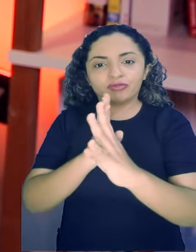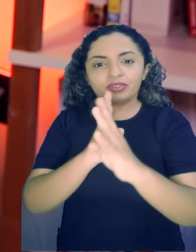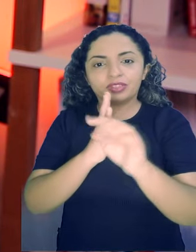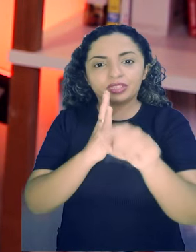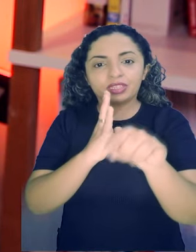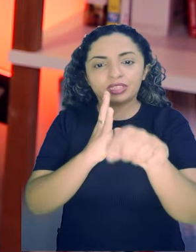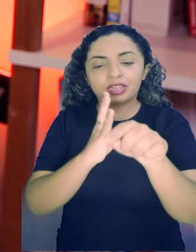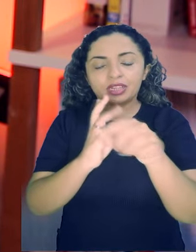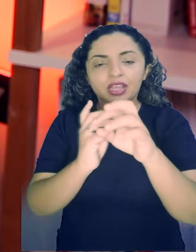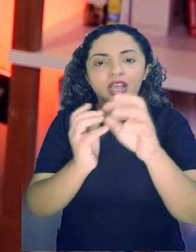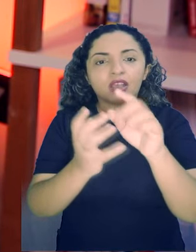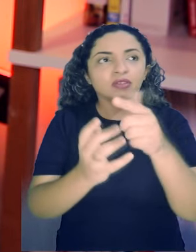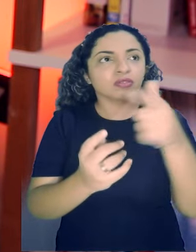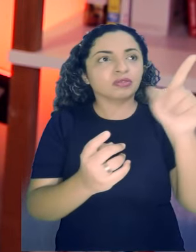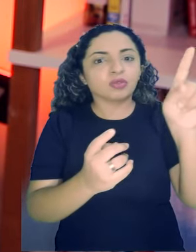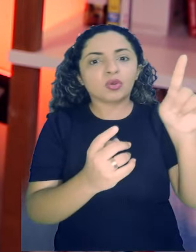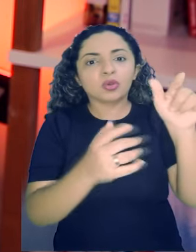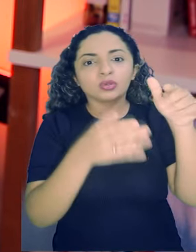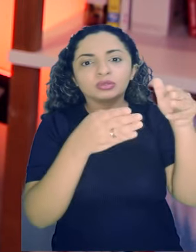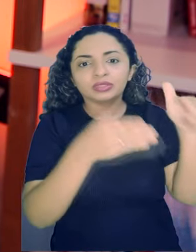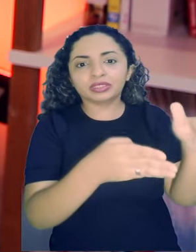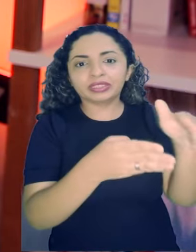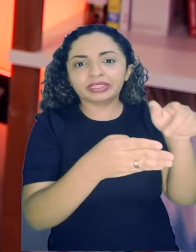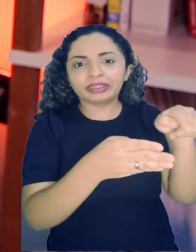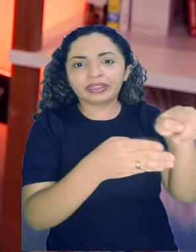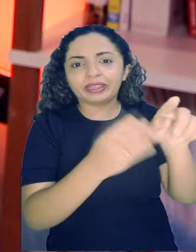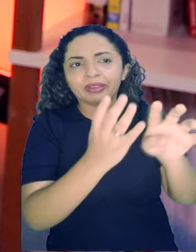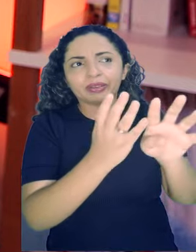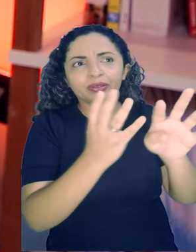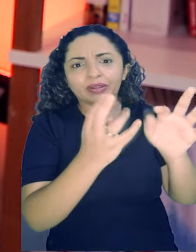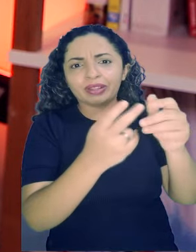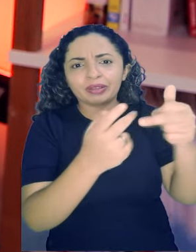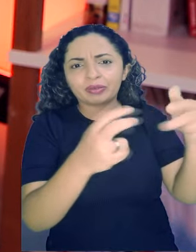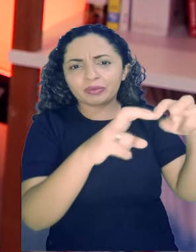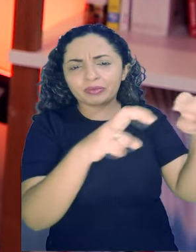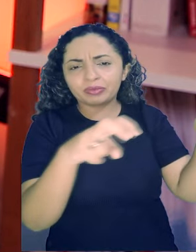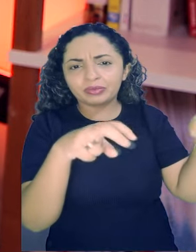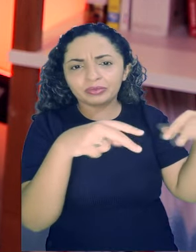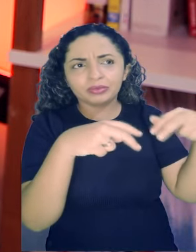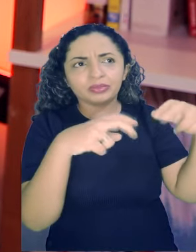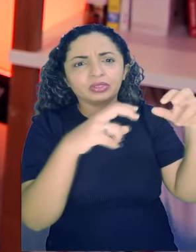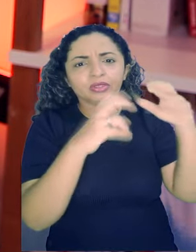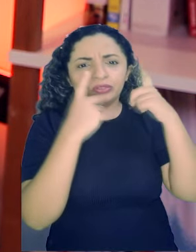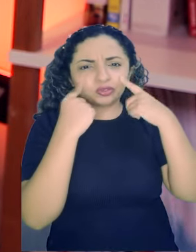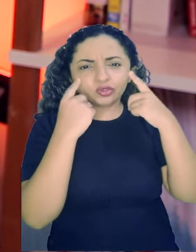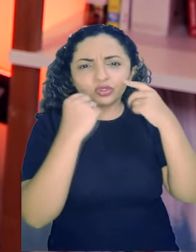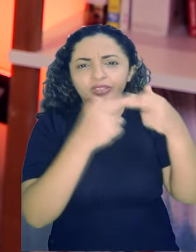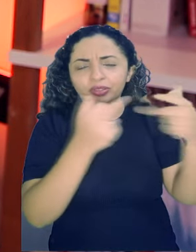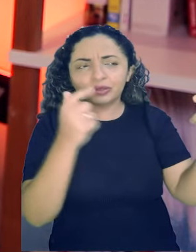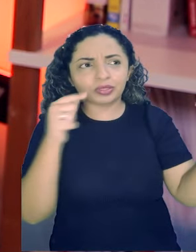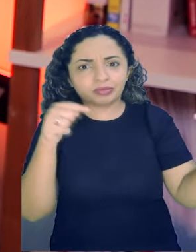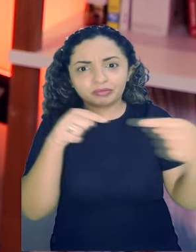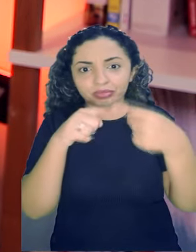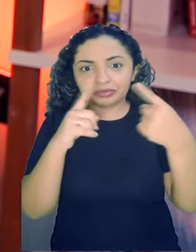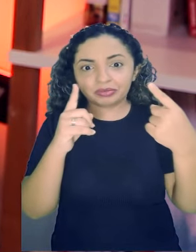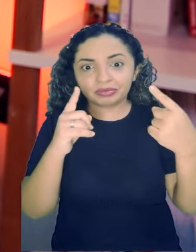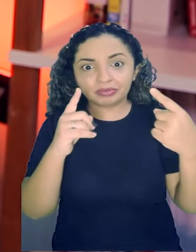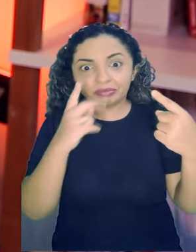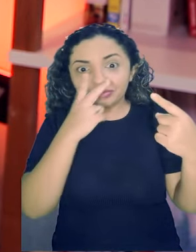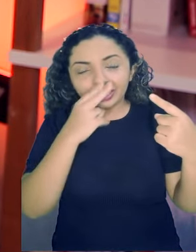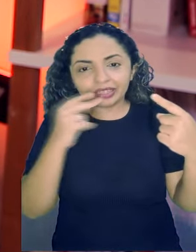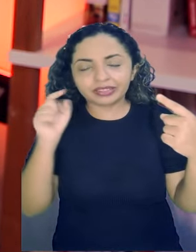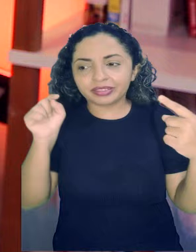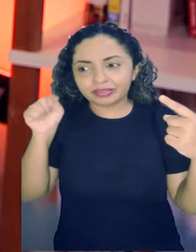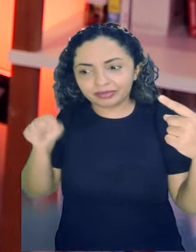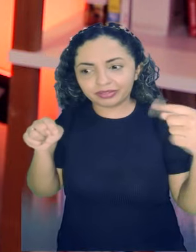num funeral de um membro da família. Então a gente vai conectando essas pessoas e, mais do que isso, ela